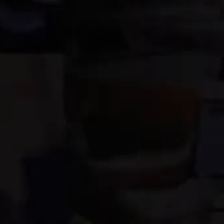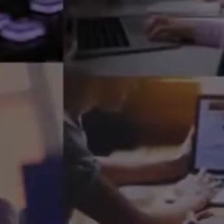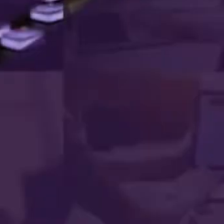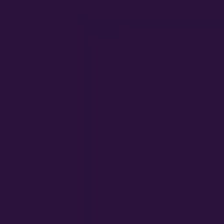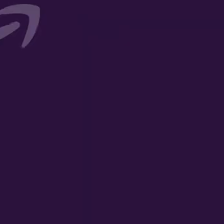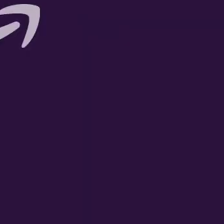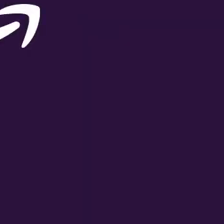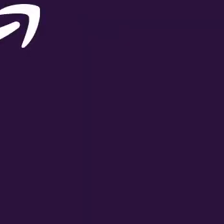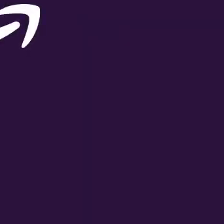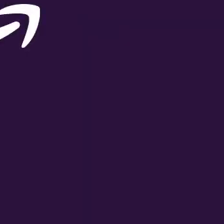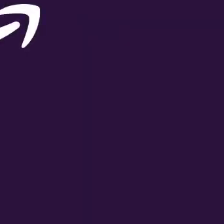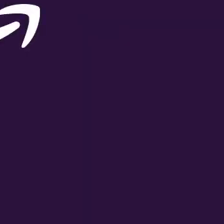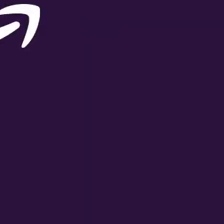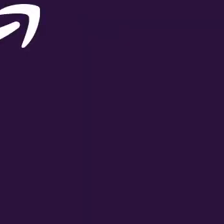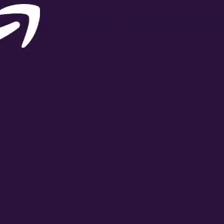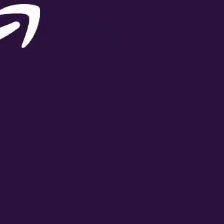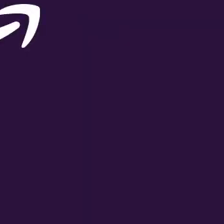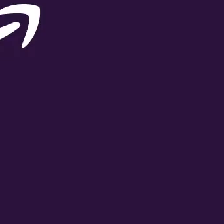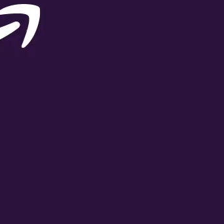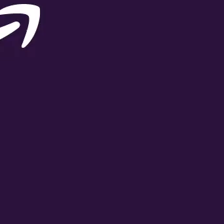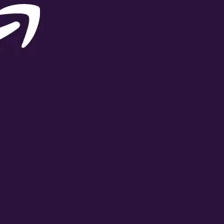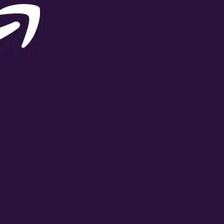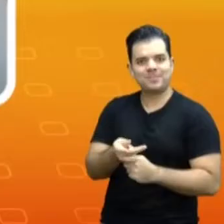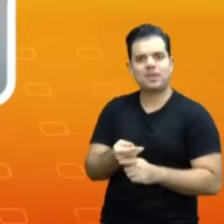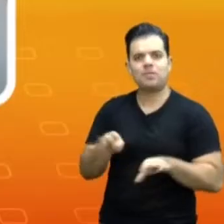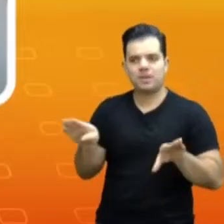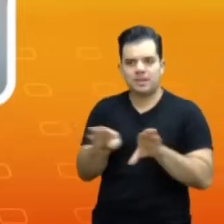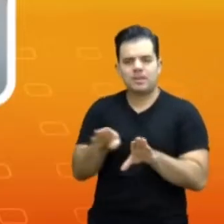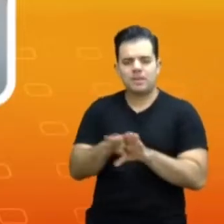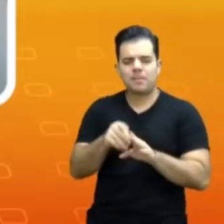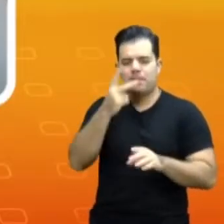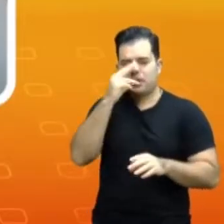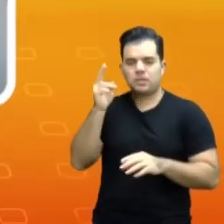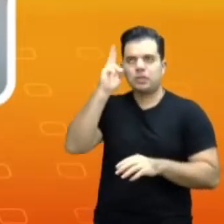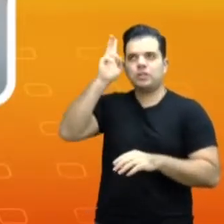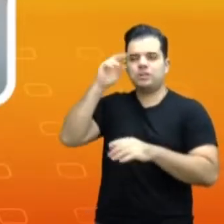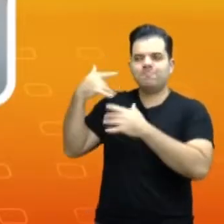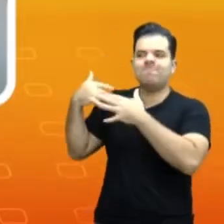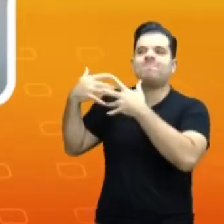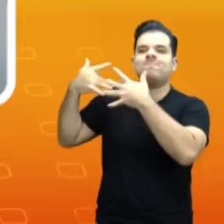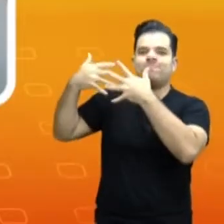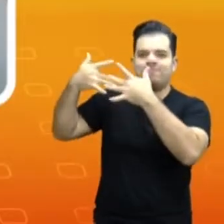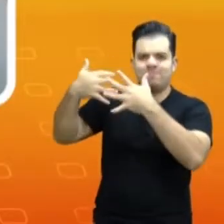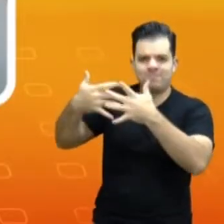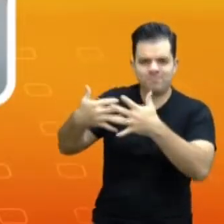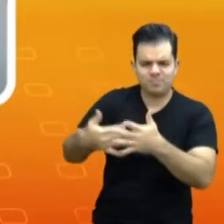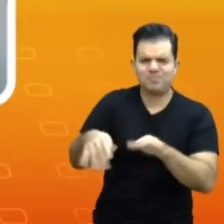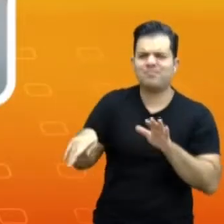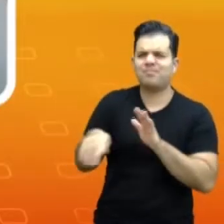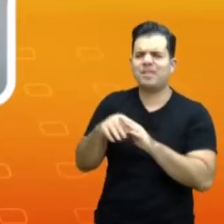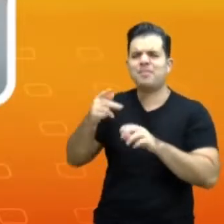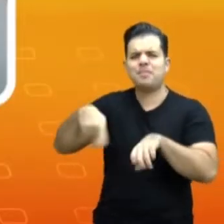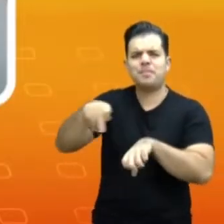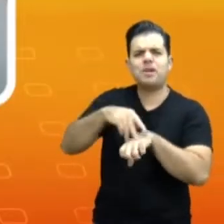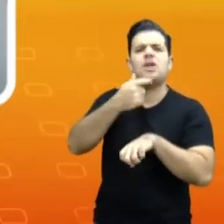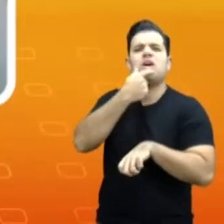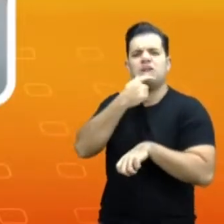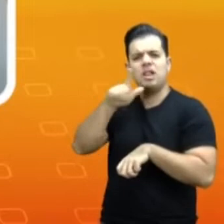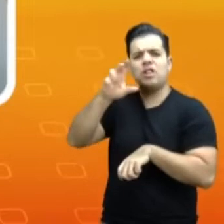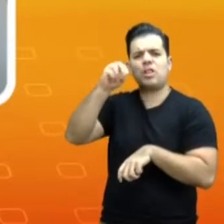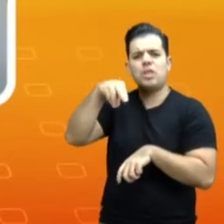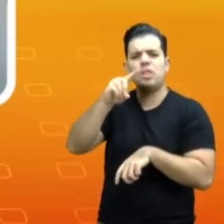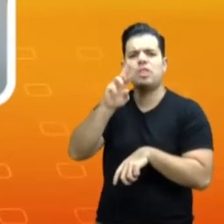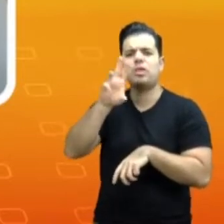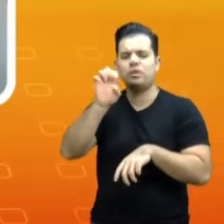Então, isso vem aí realmente numa construção histórica, desde Londres e